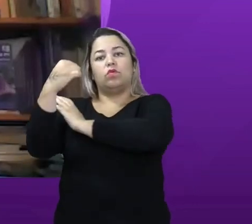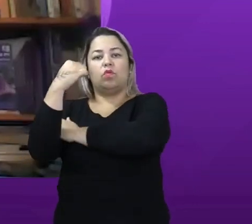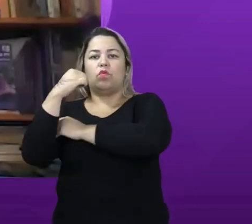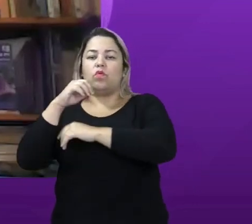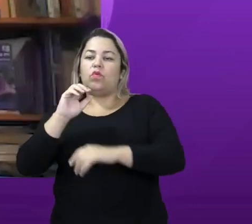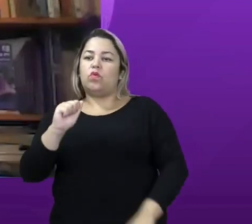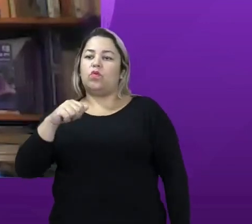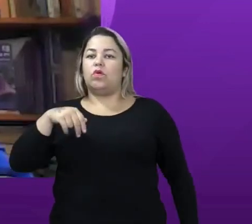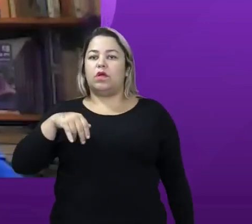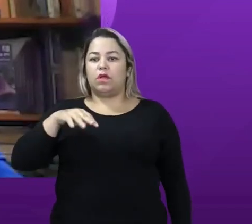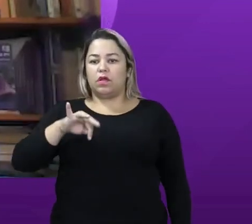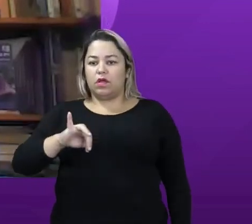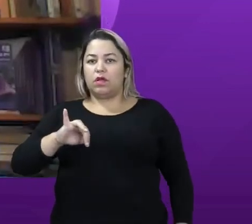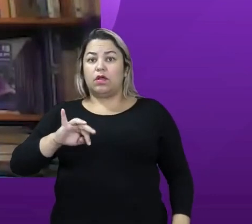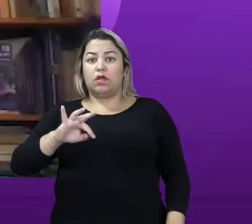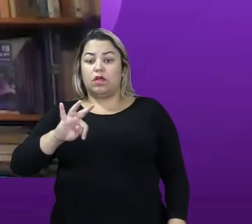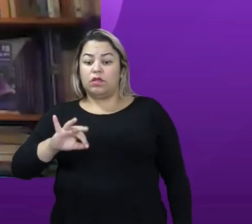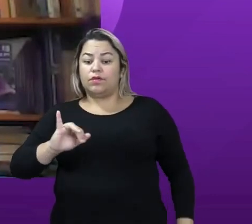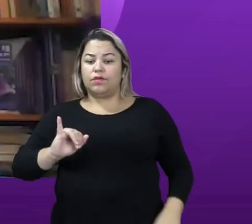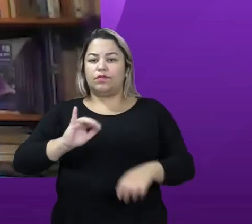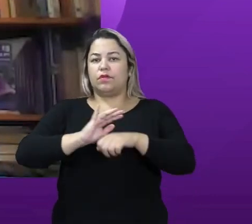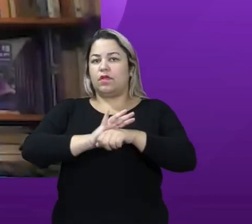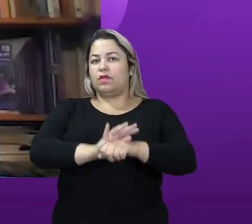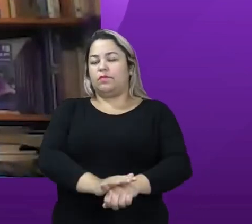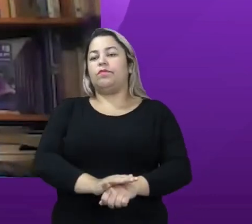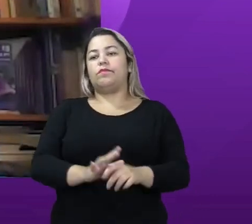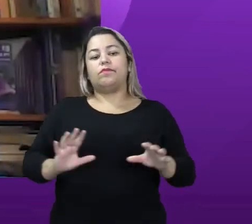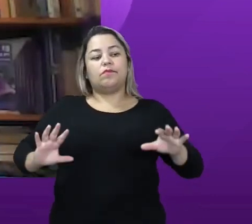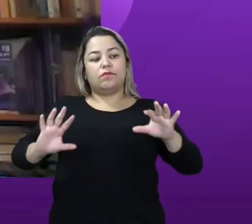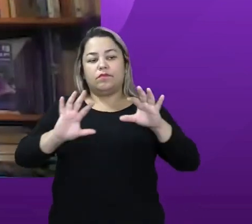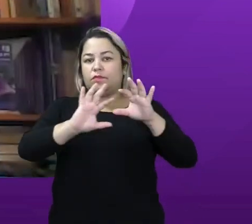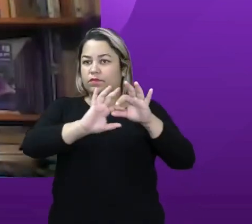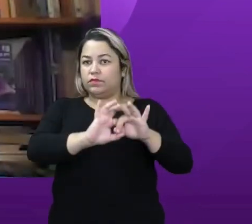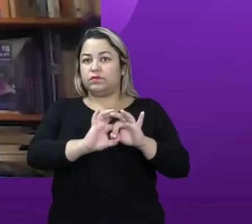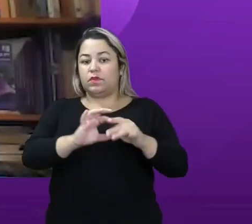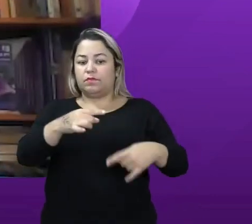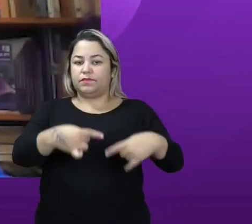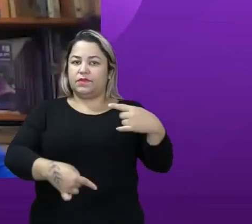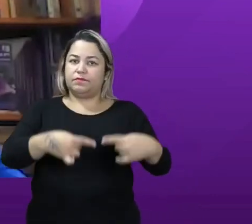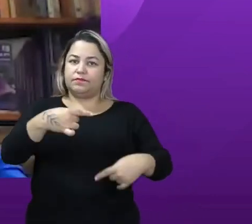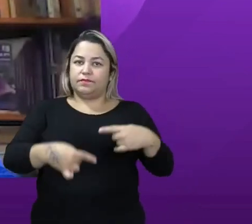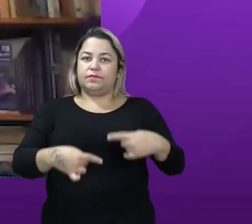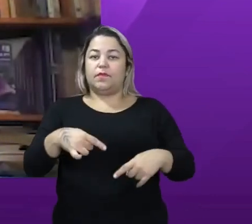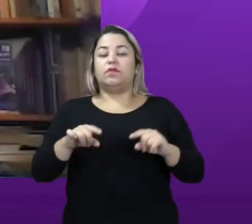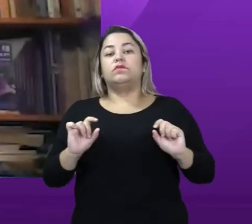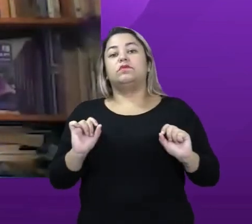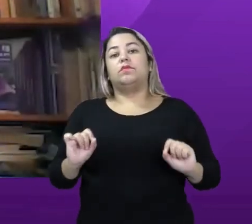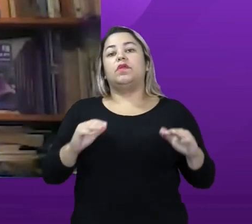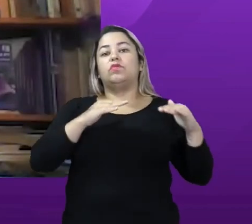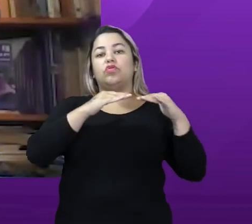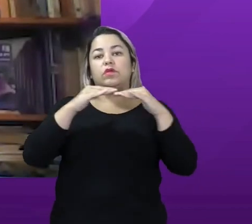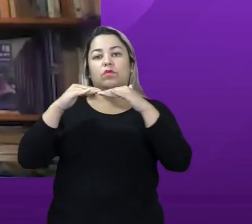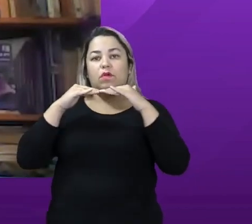antirracismo sejam absolutamente vinculados ao debate de